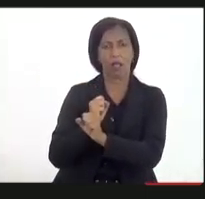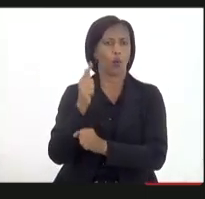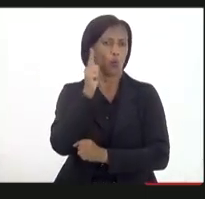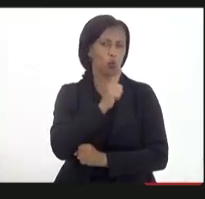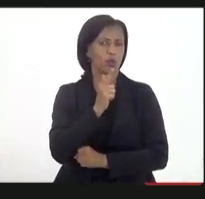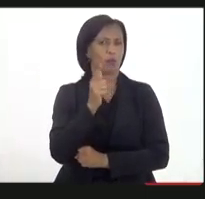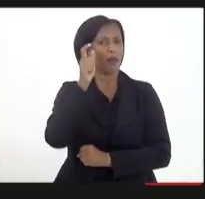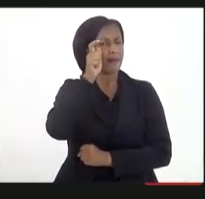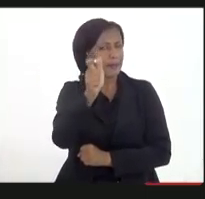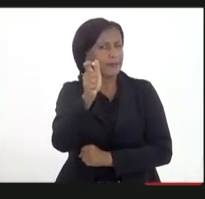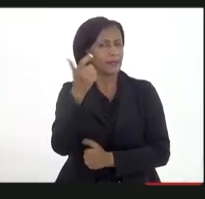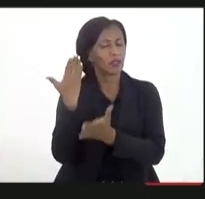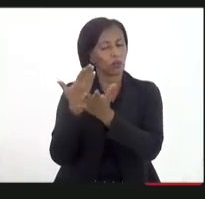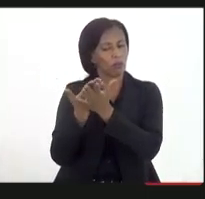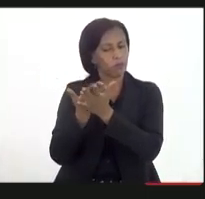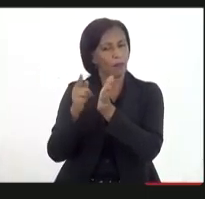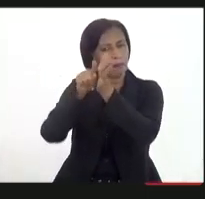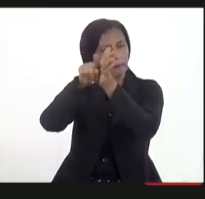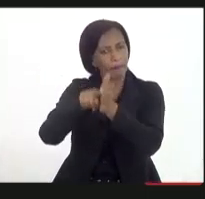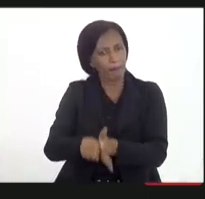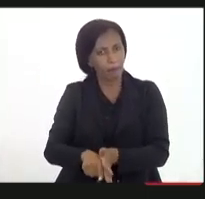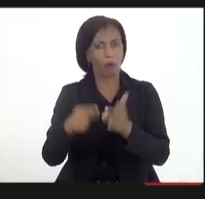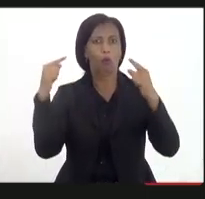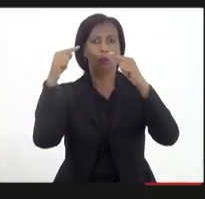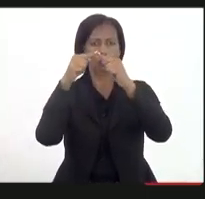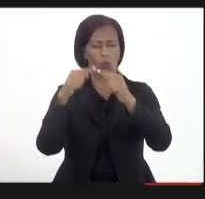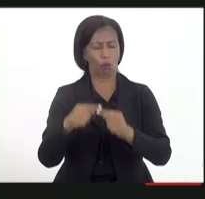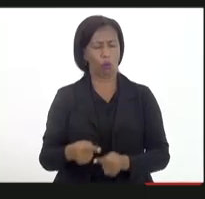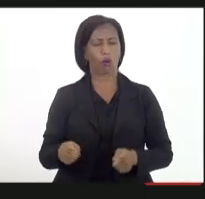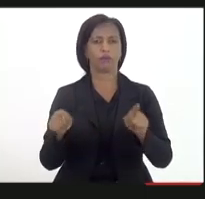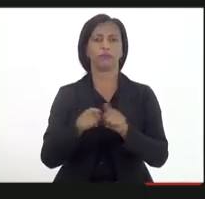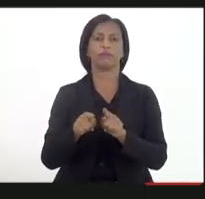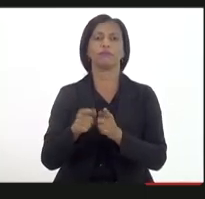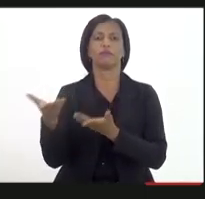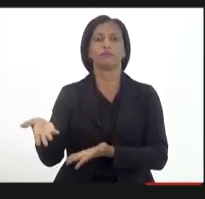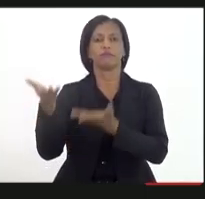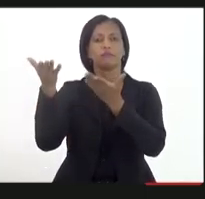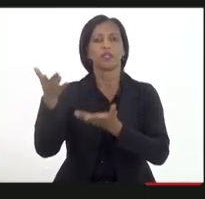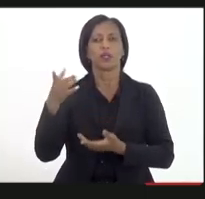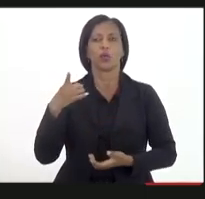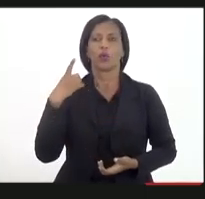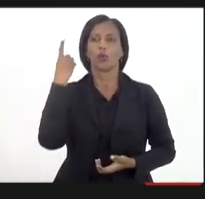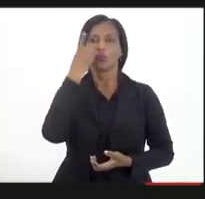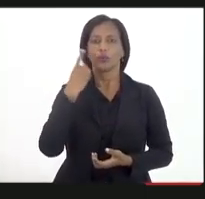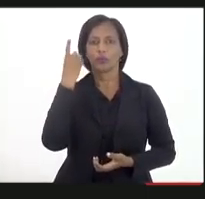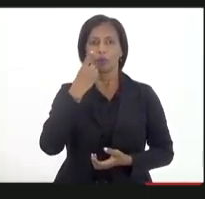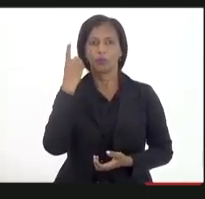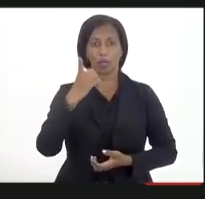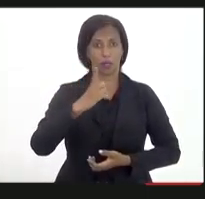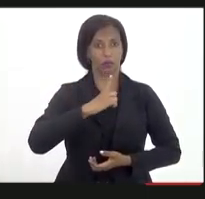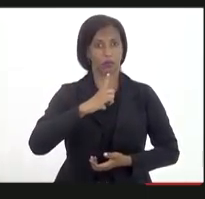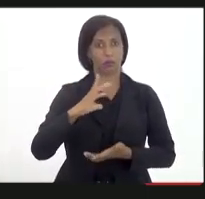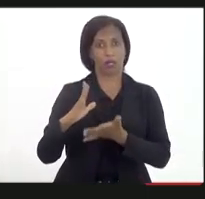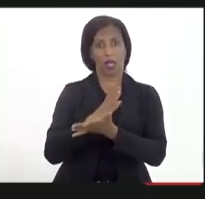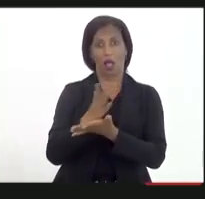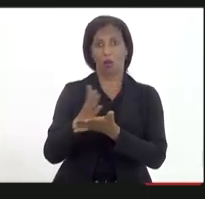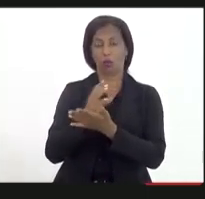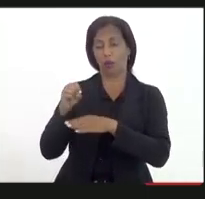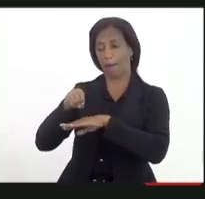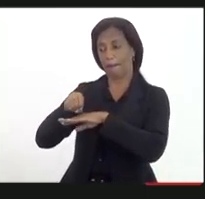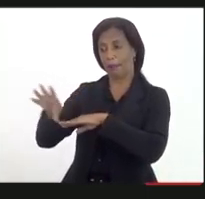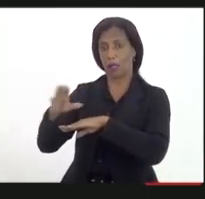nós vamos ter que estudar mais amiúde né concordo também com a palavra do deputado Excelentíssimo Senhor é por causa no Picanha em algumas explosões